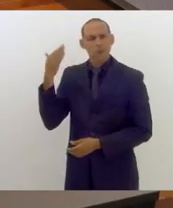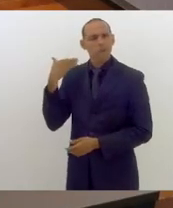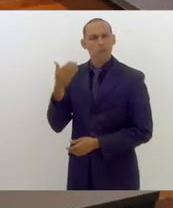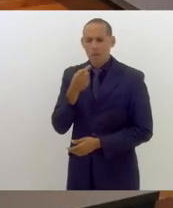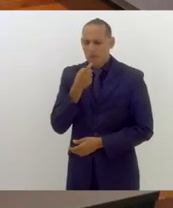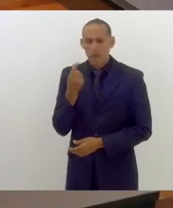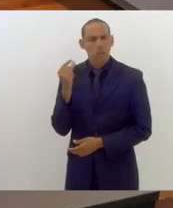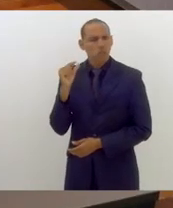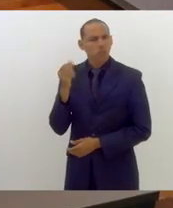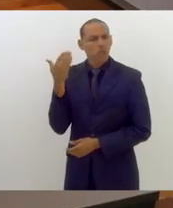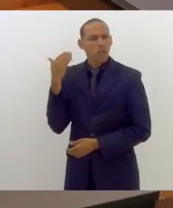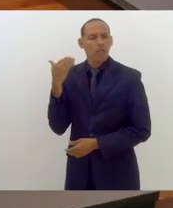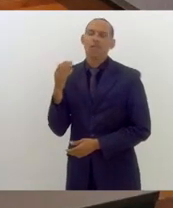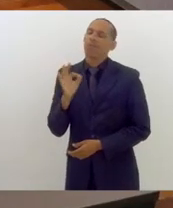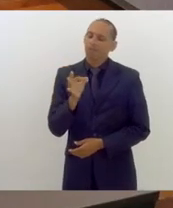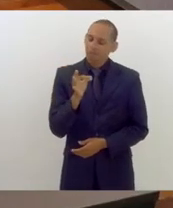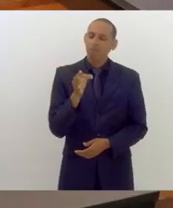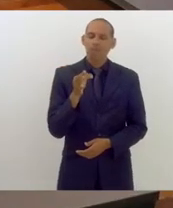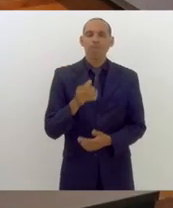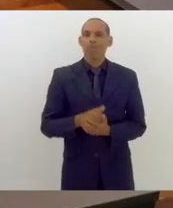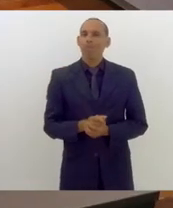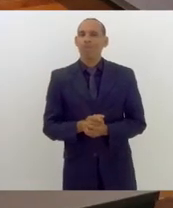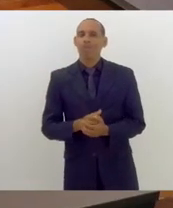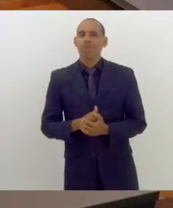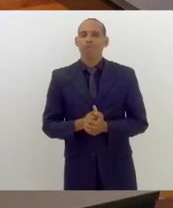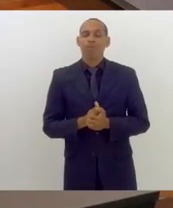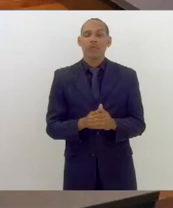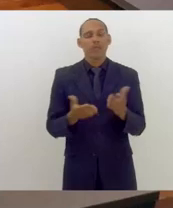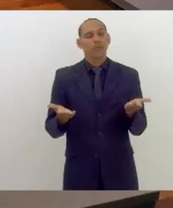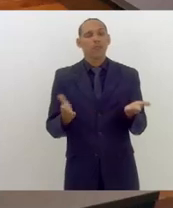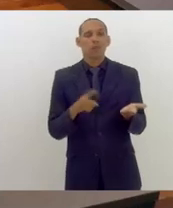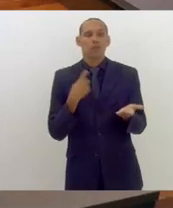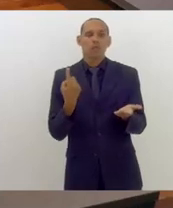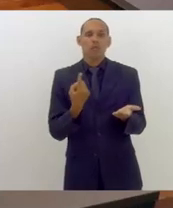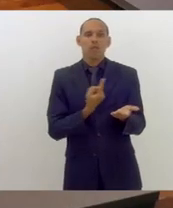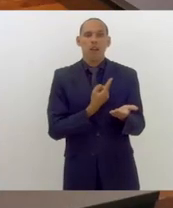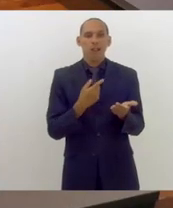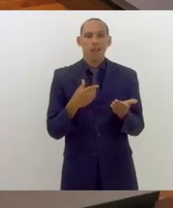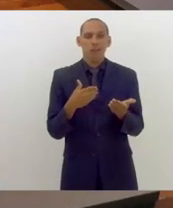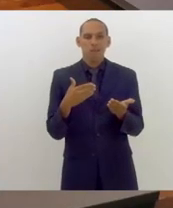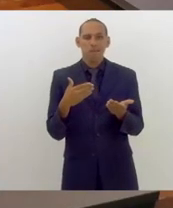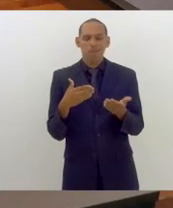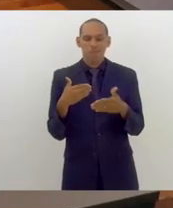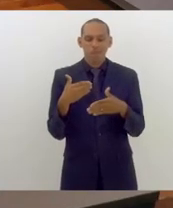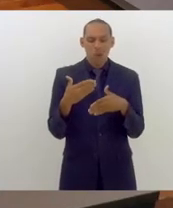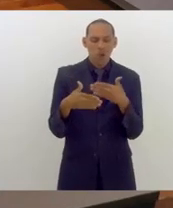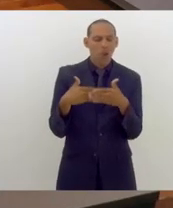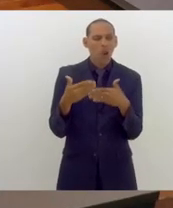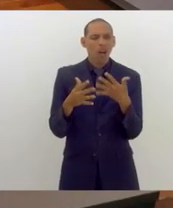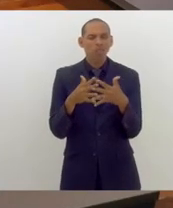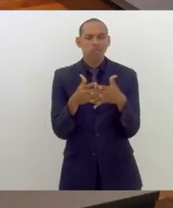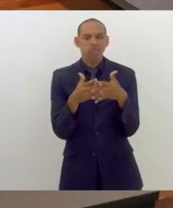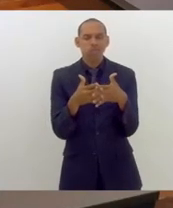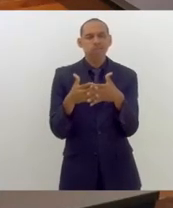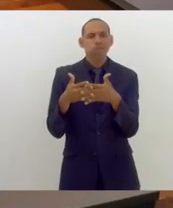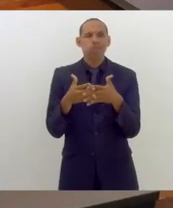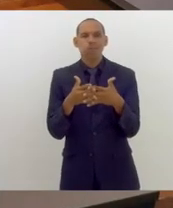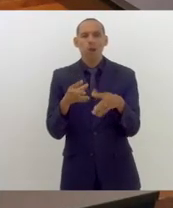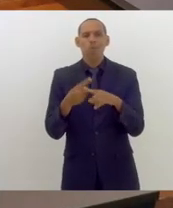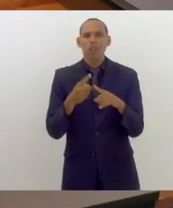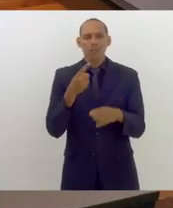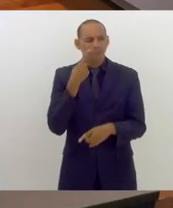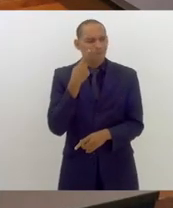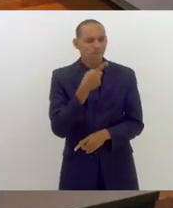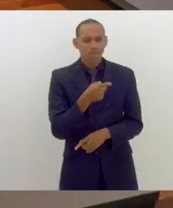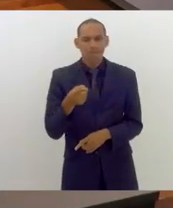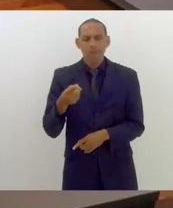é recente é super recente Mas então a gente é um processo que tá um pouco confuso a gente vê que a coisa